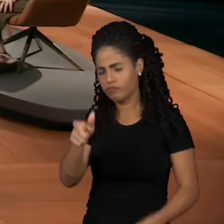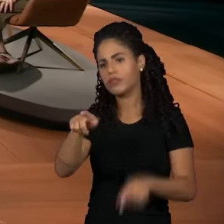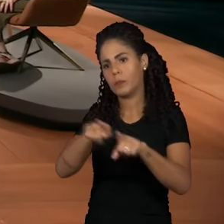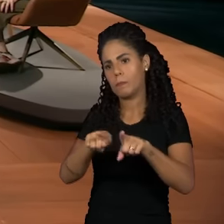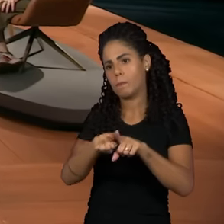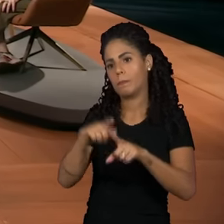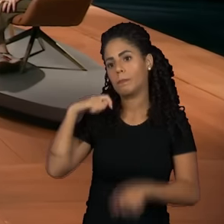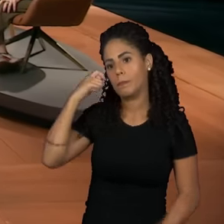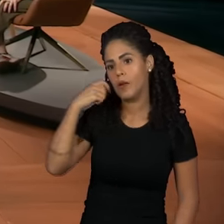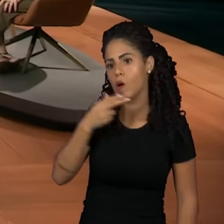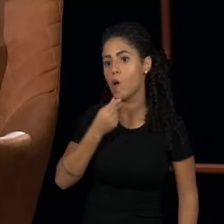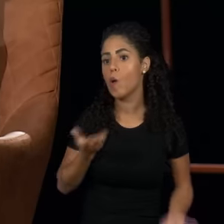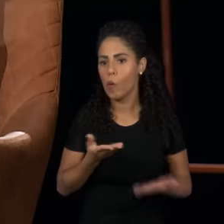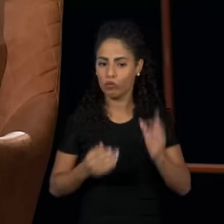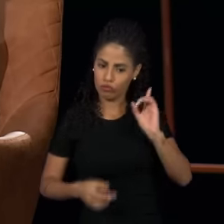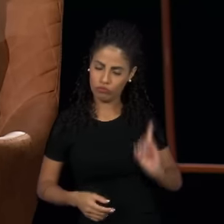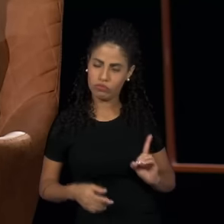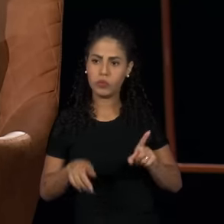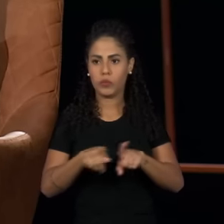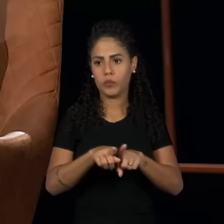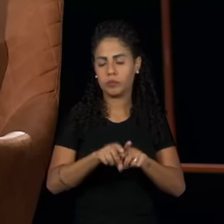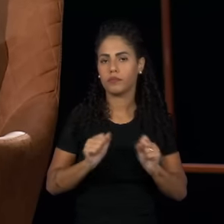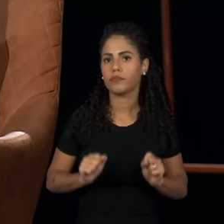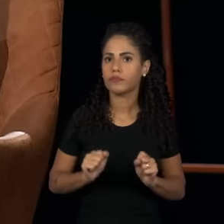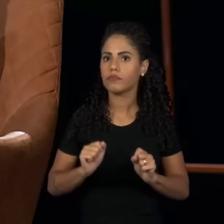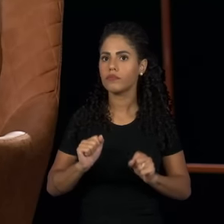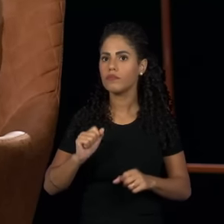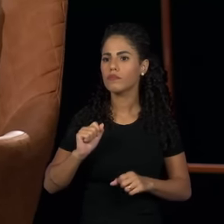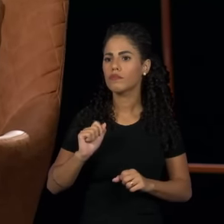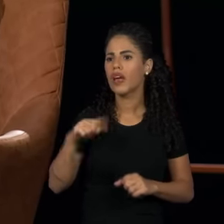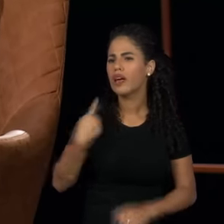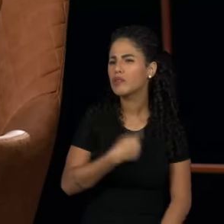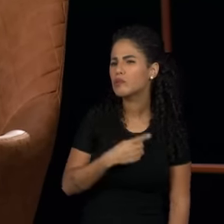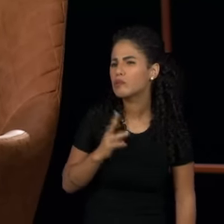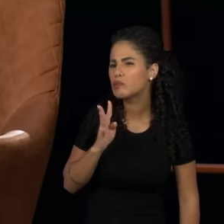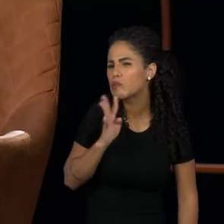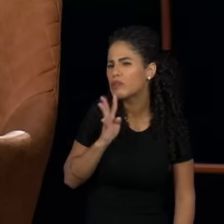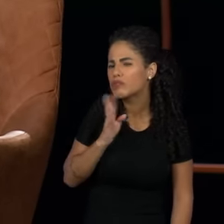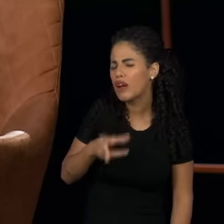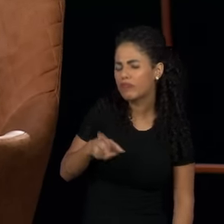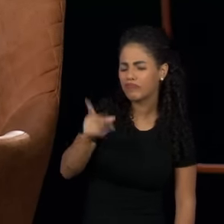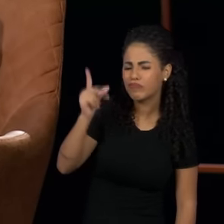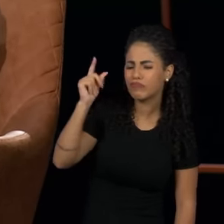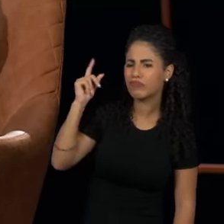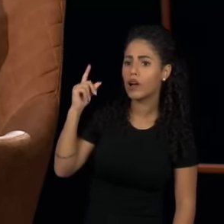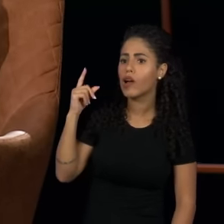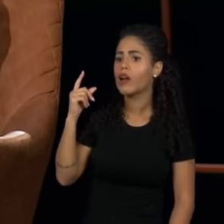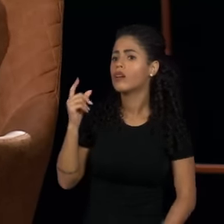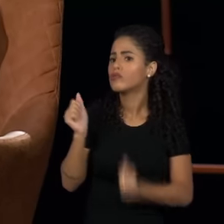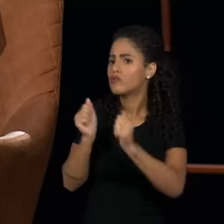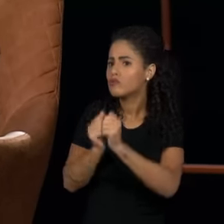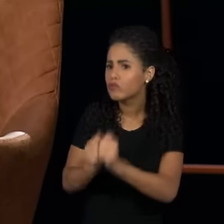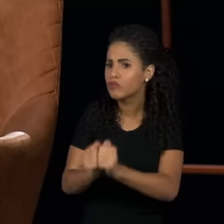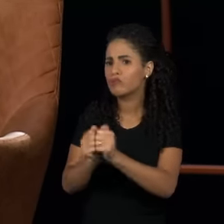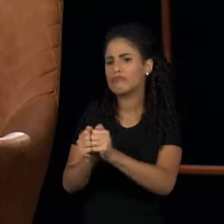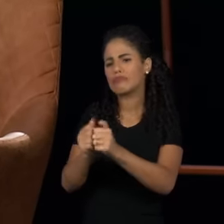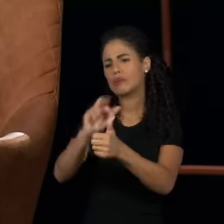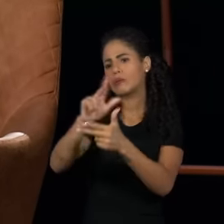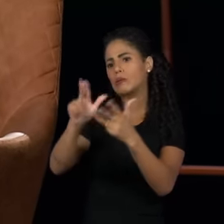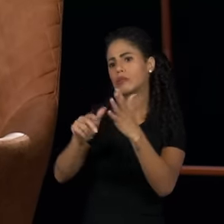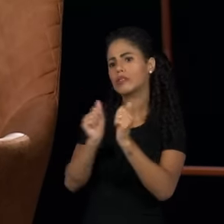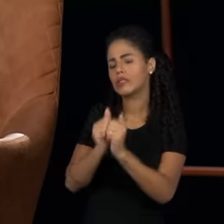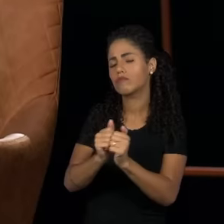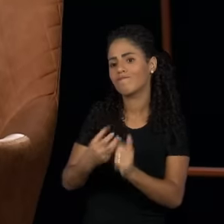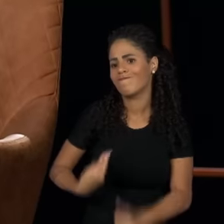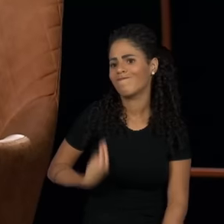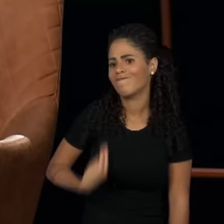ele hoje em dia ele é diretor. A gente se conhece há muitos anos, a gente passou muita coisa juntos. E eu acho que